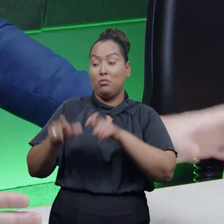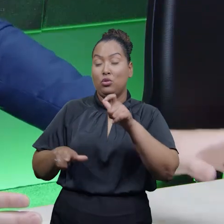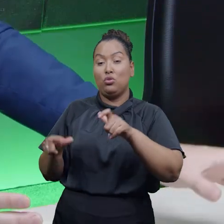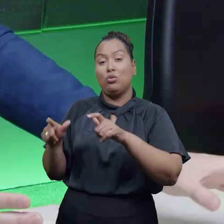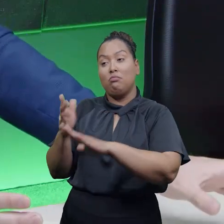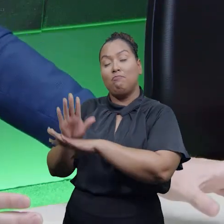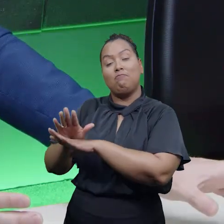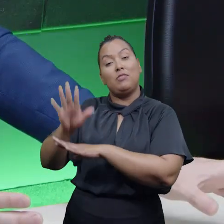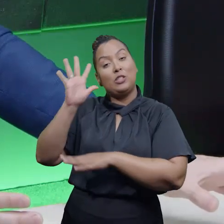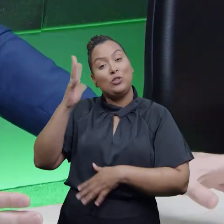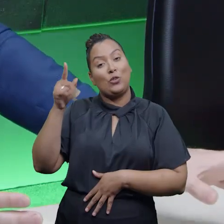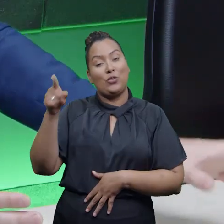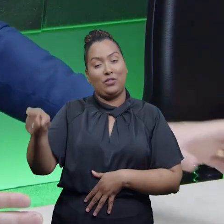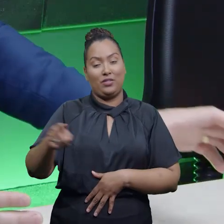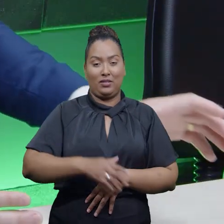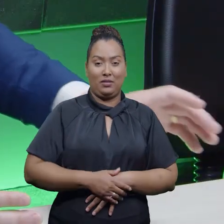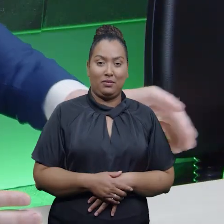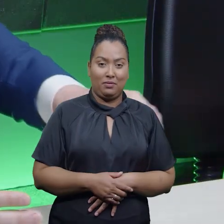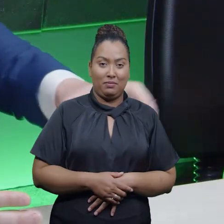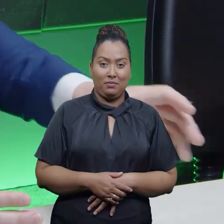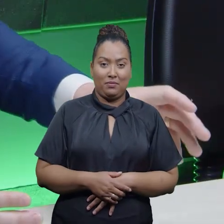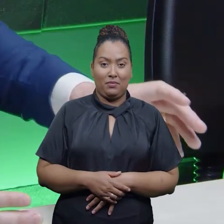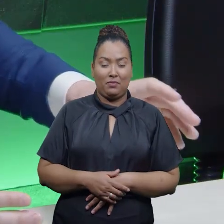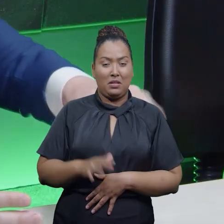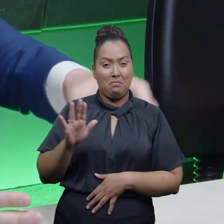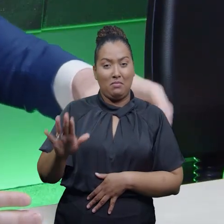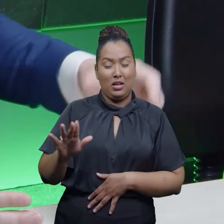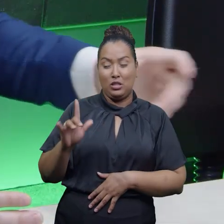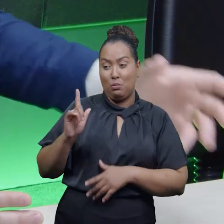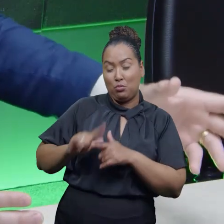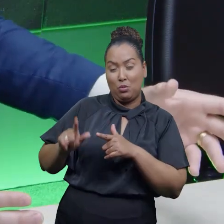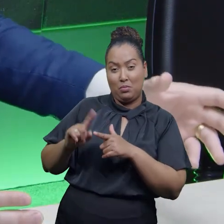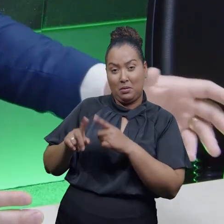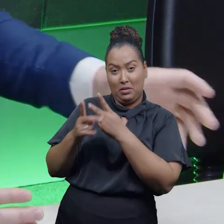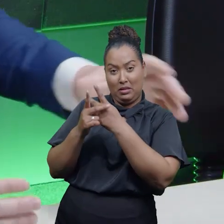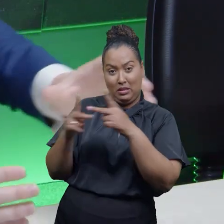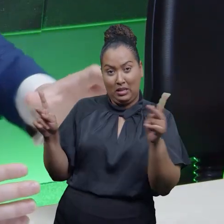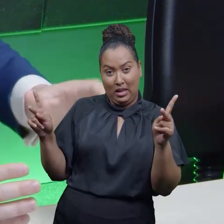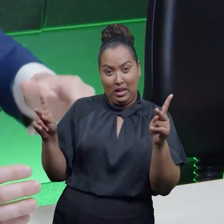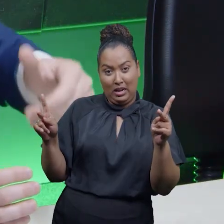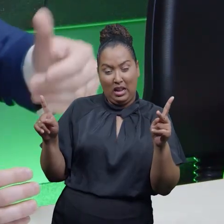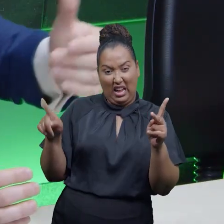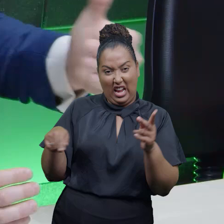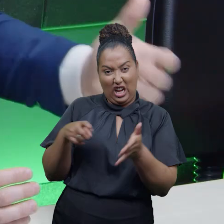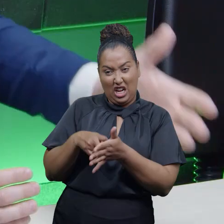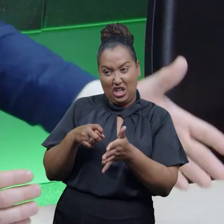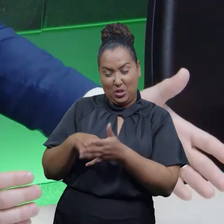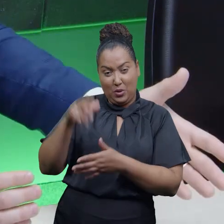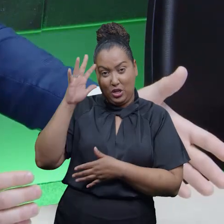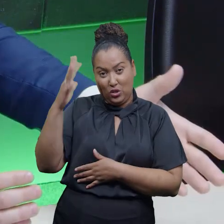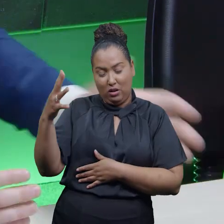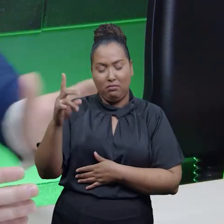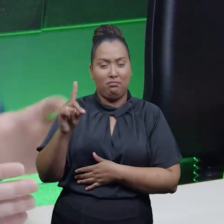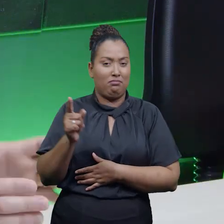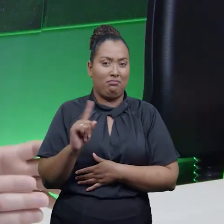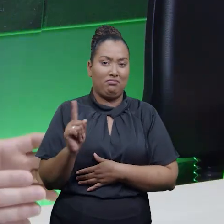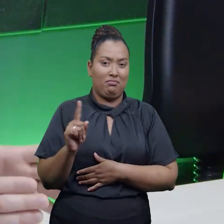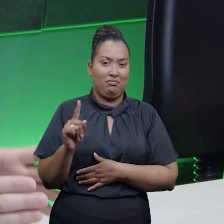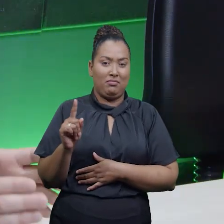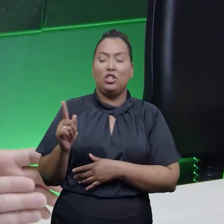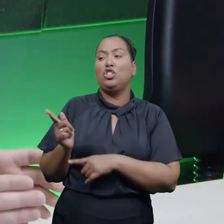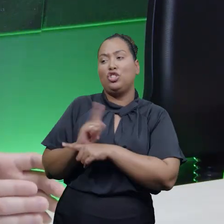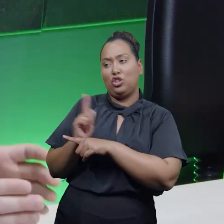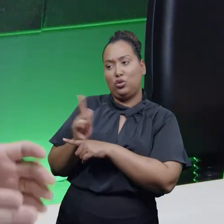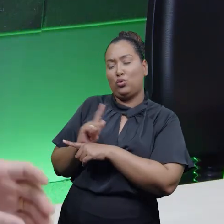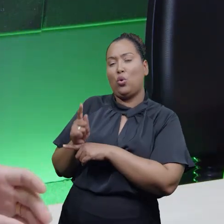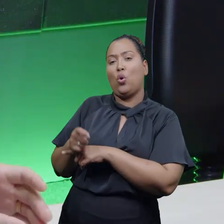da pessoa que está precisando do serviço. E o problema dela não vai ser resolvido com a penalização do gestor. É claro